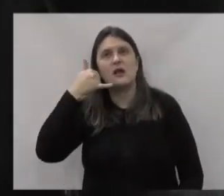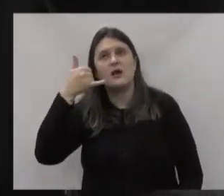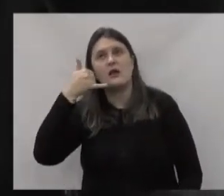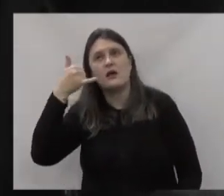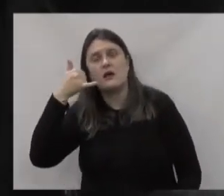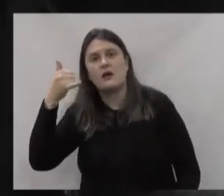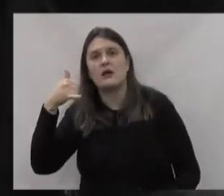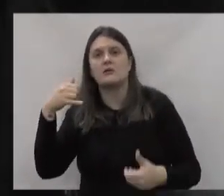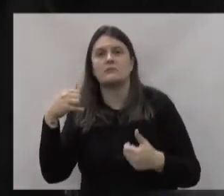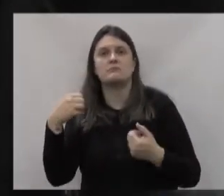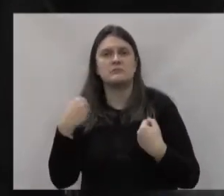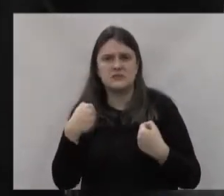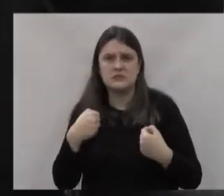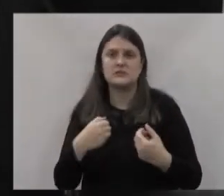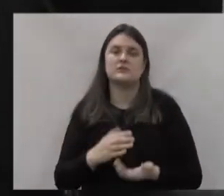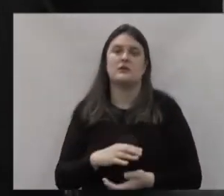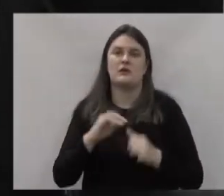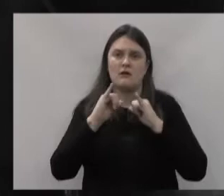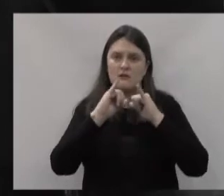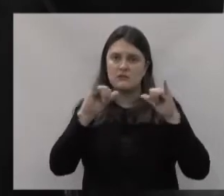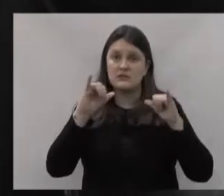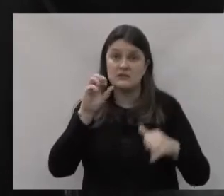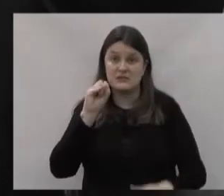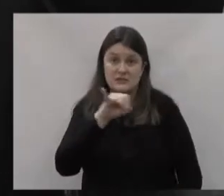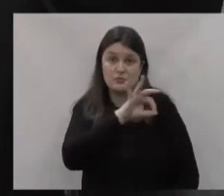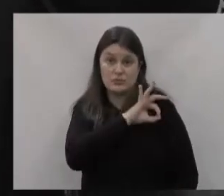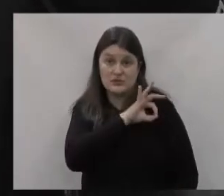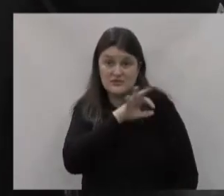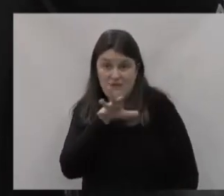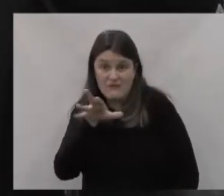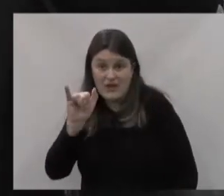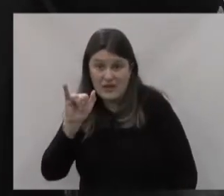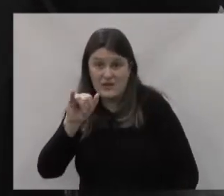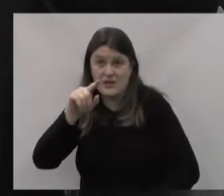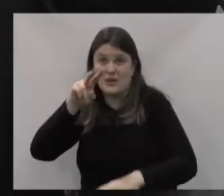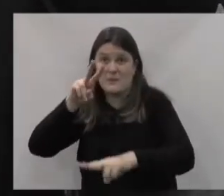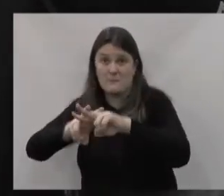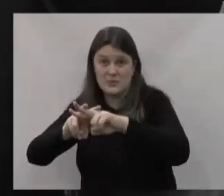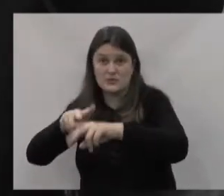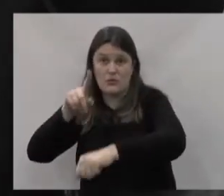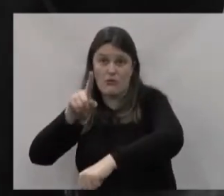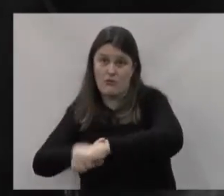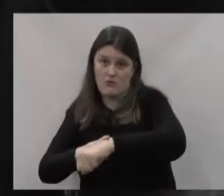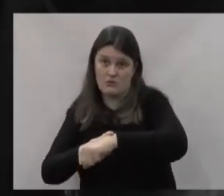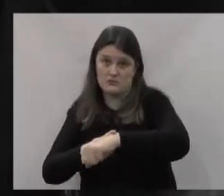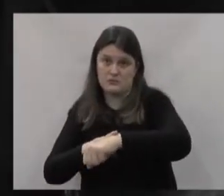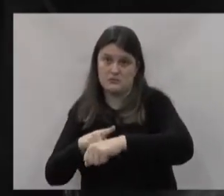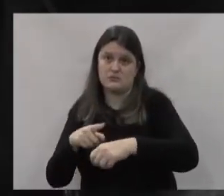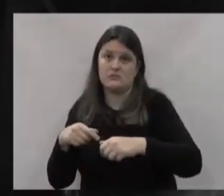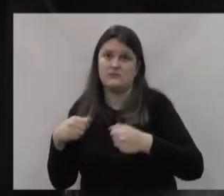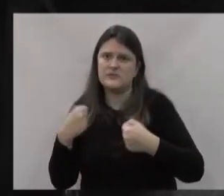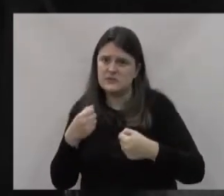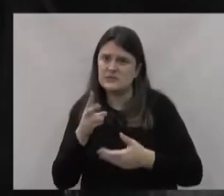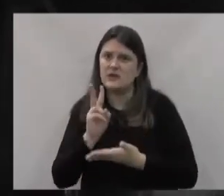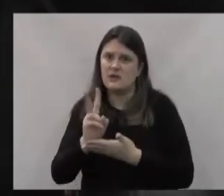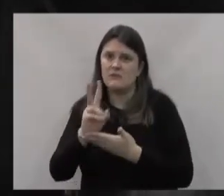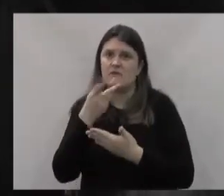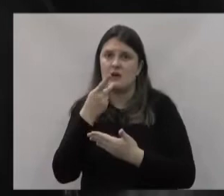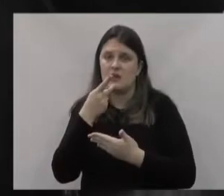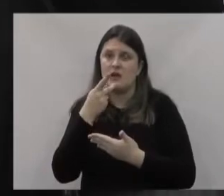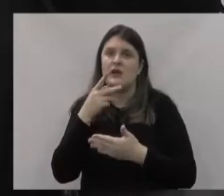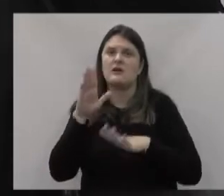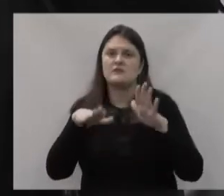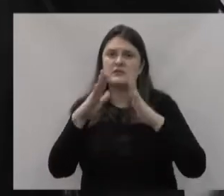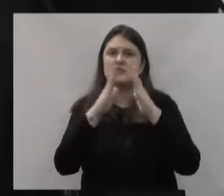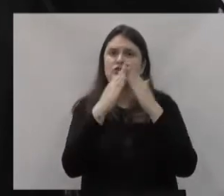quantas vezes for preciso. Né? Porque se a polícia for, é preso em flagrante daí. Né? Então, a gente sempre fala isso e também a gente está indicando